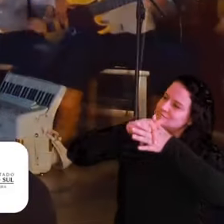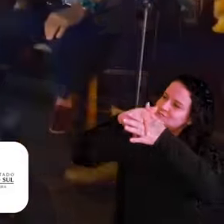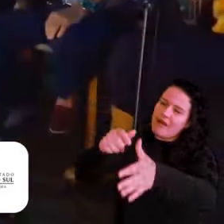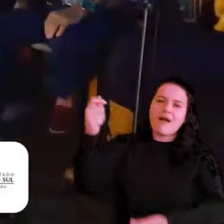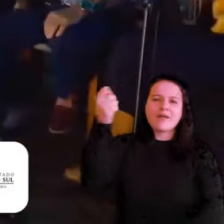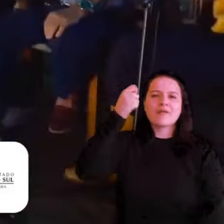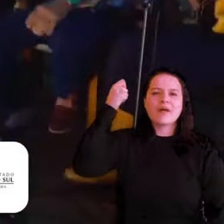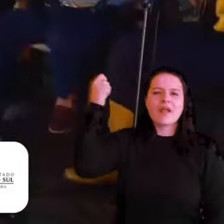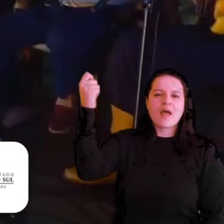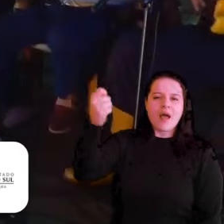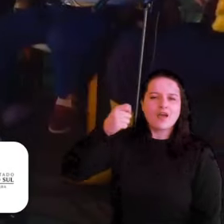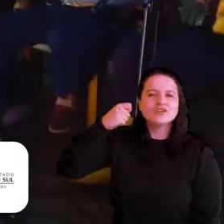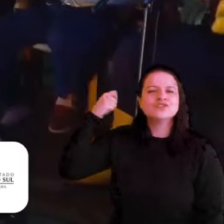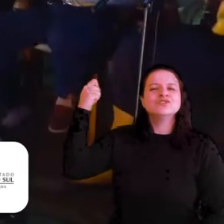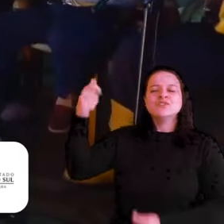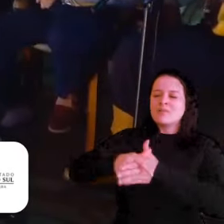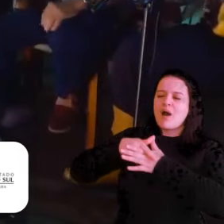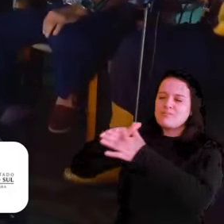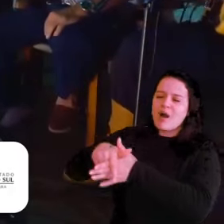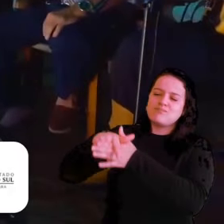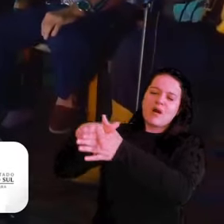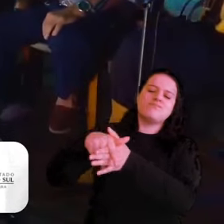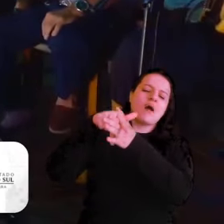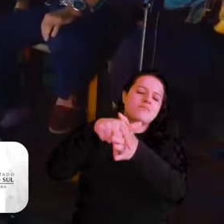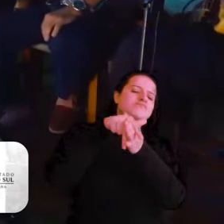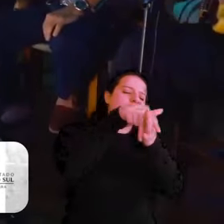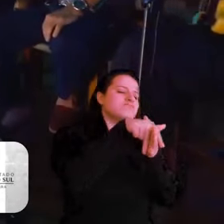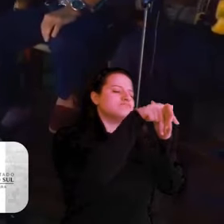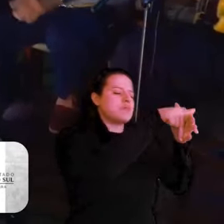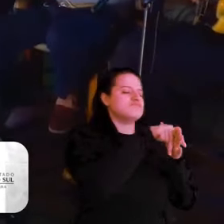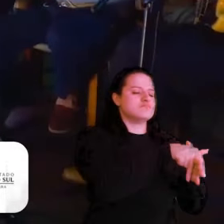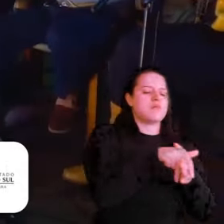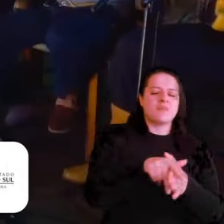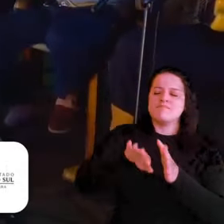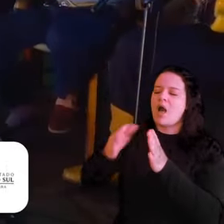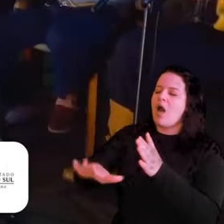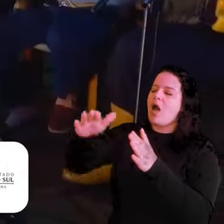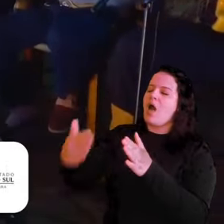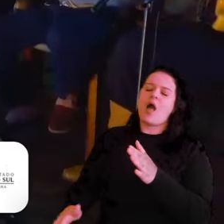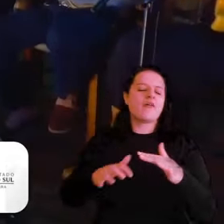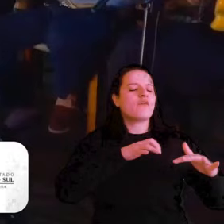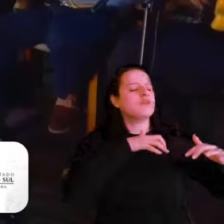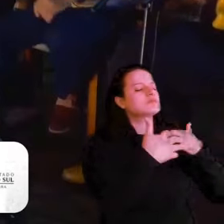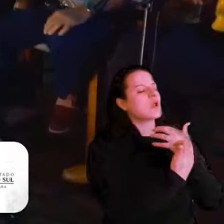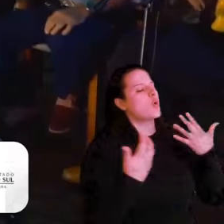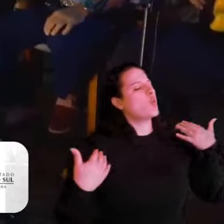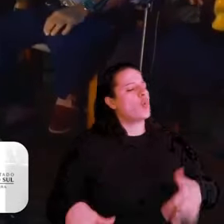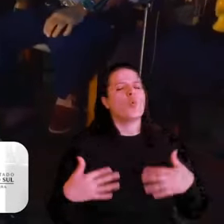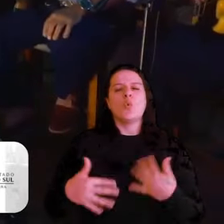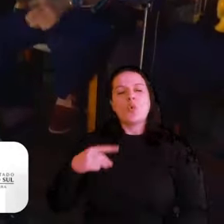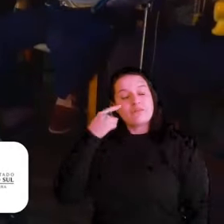Assim é andejar, quebrando o queixo de potro, nessa ciência de domar. Ora em cima